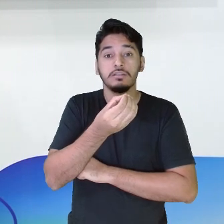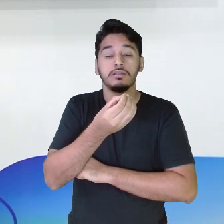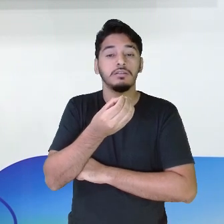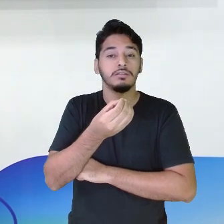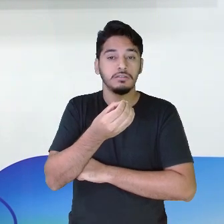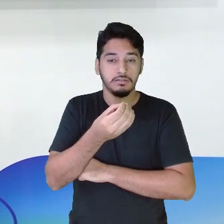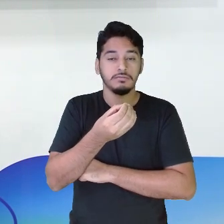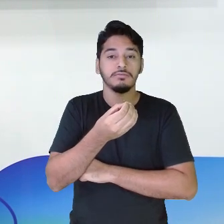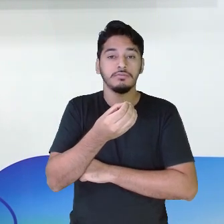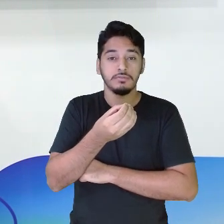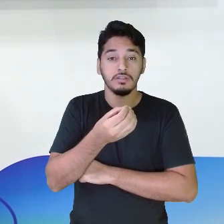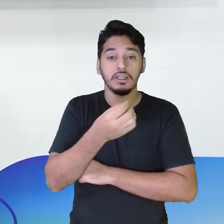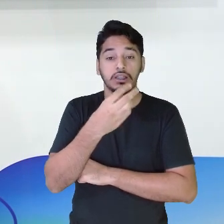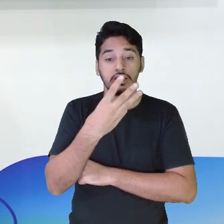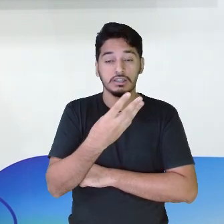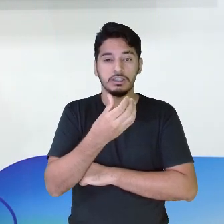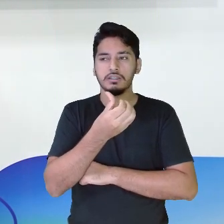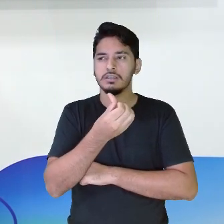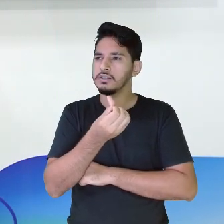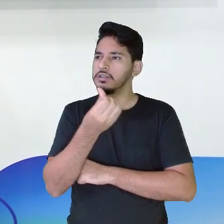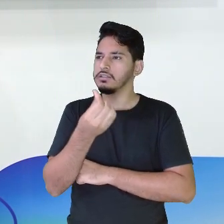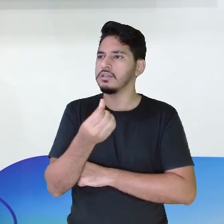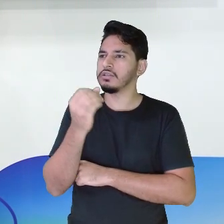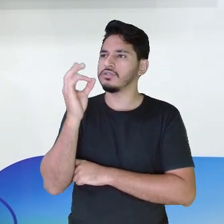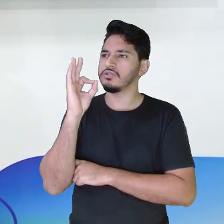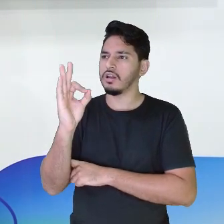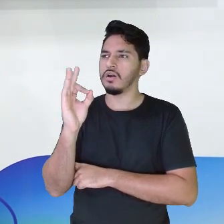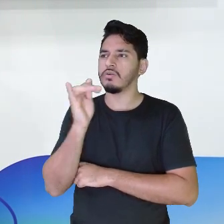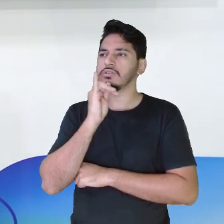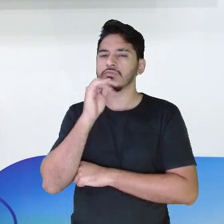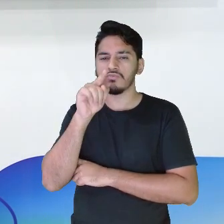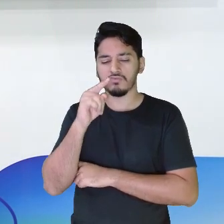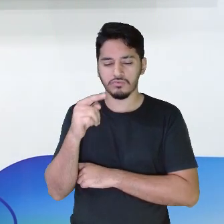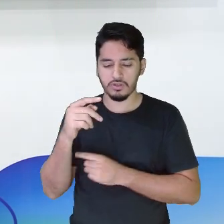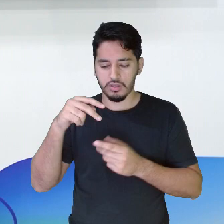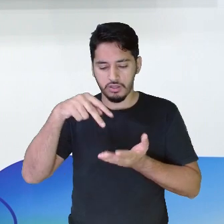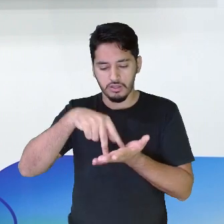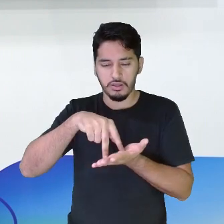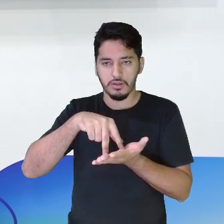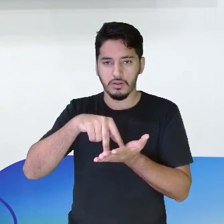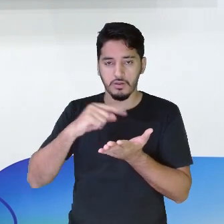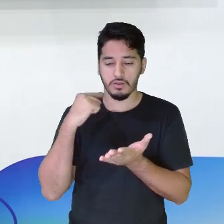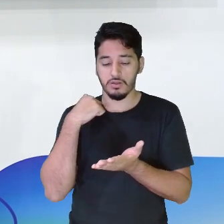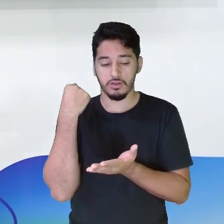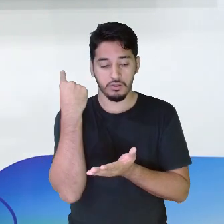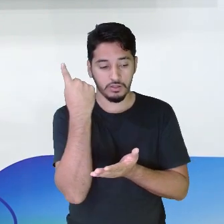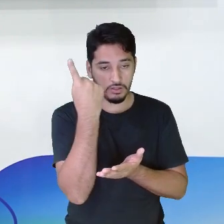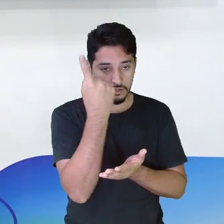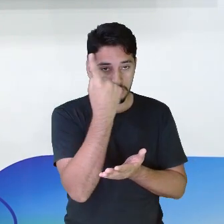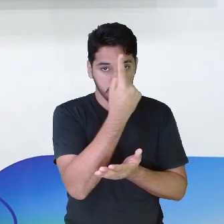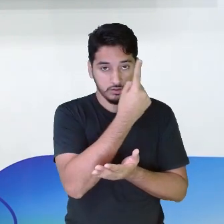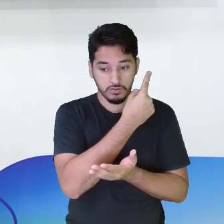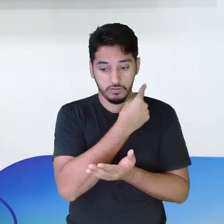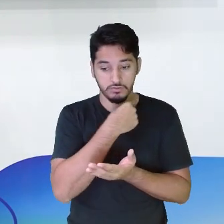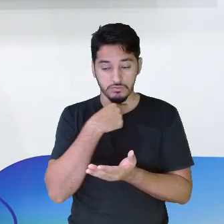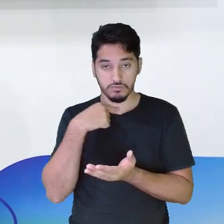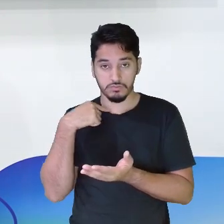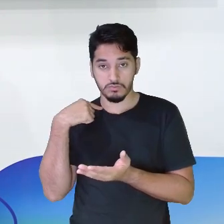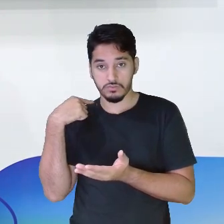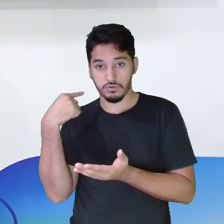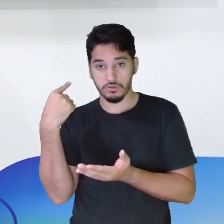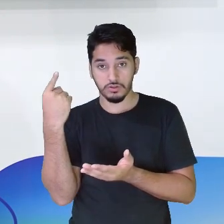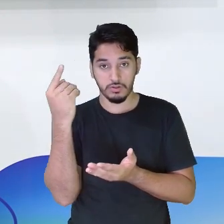366 graus. É como se eu tivesse aqui na sua frente, desse uma volta